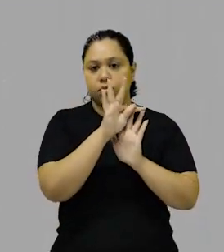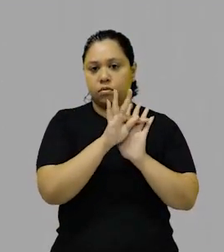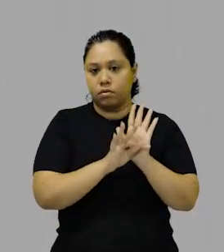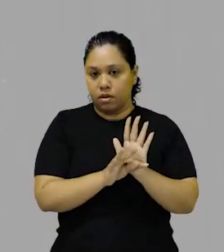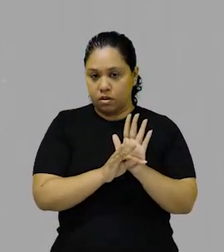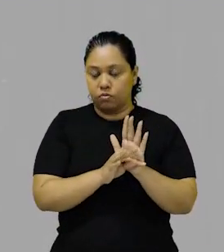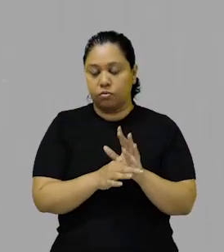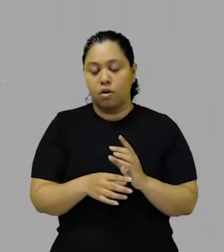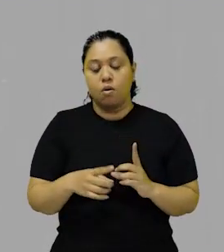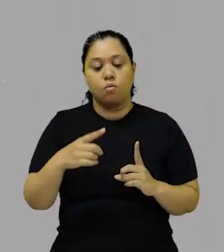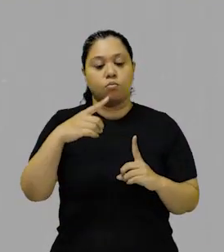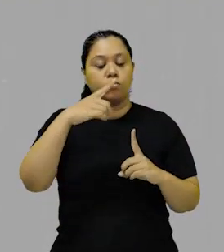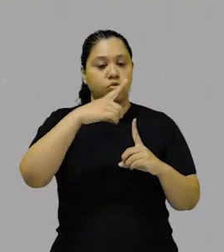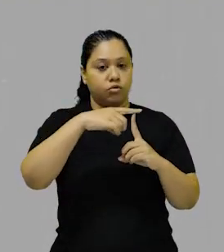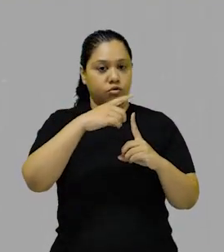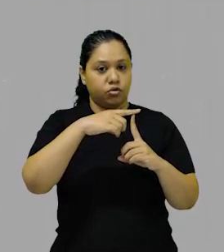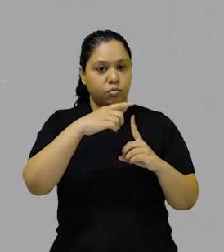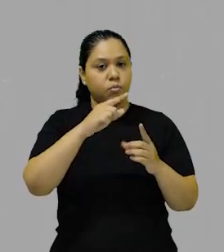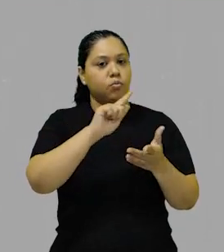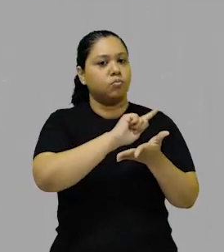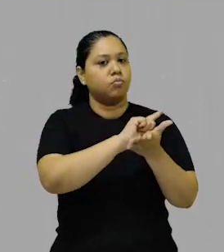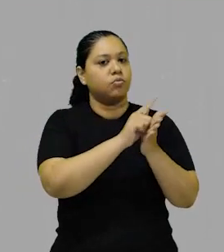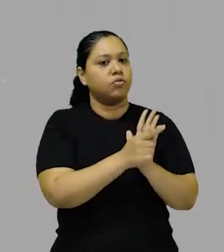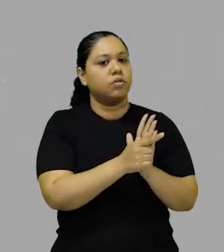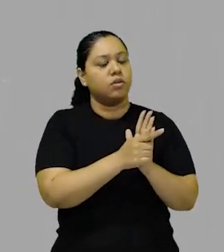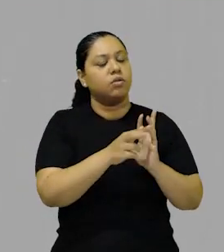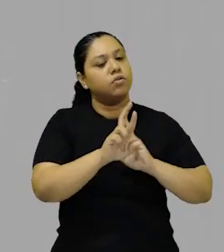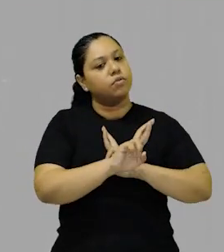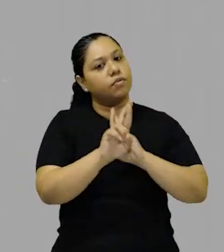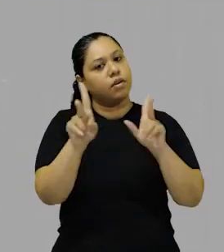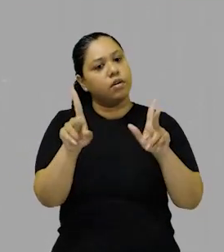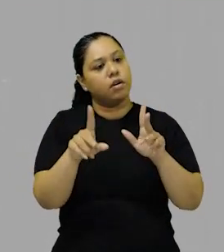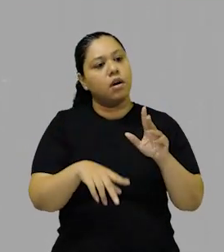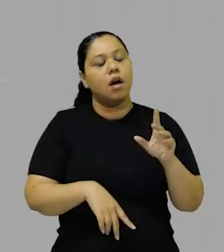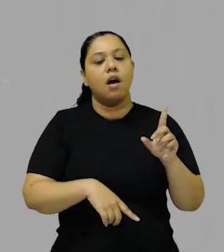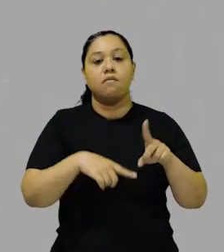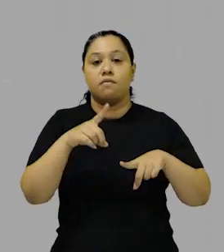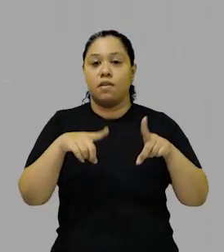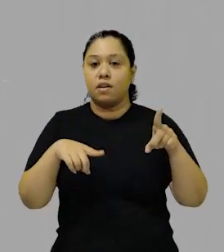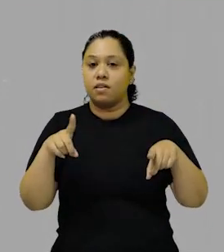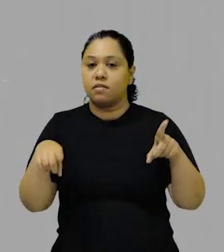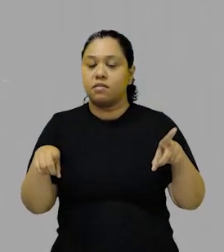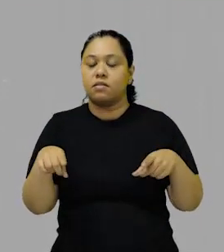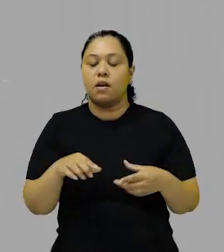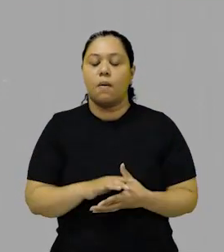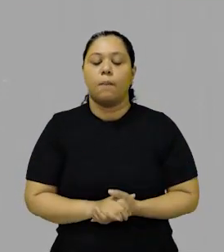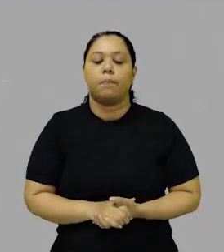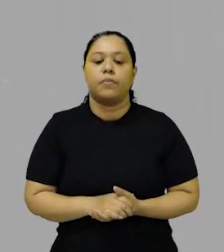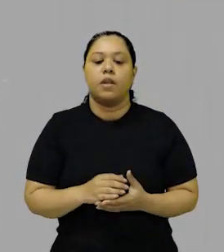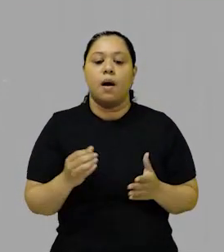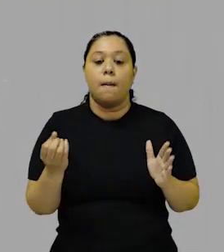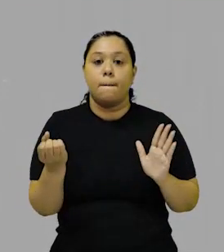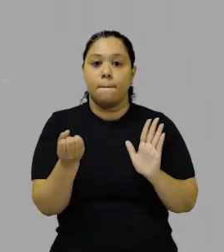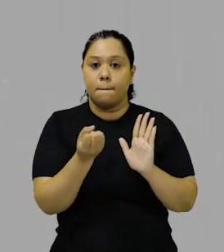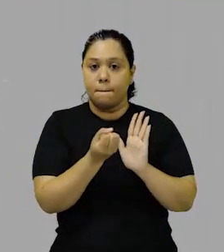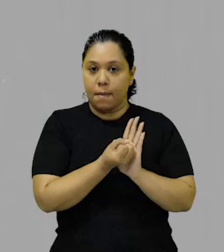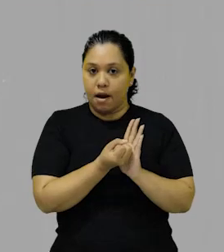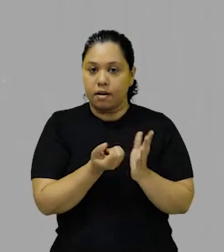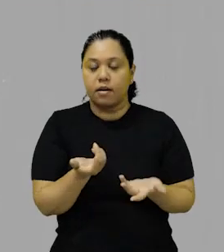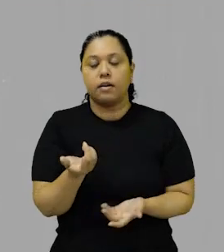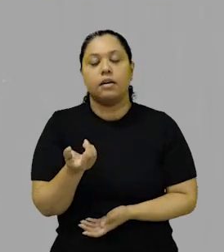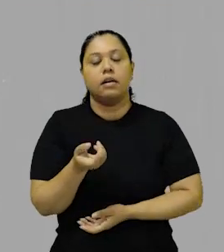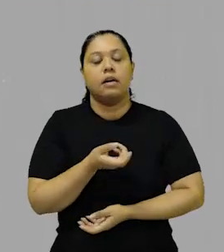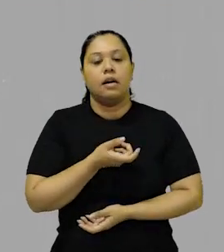um gênero diferente. E essa variação de gêneros textuais é uma marca da prova de língua estrangeira do